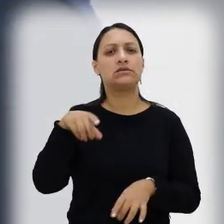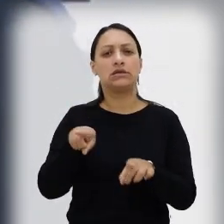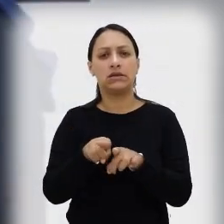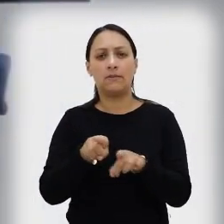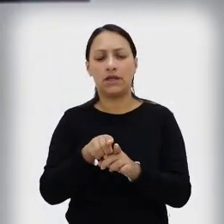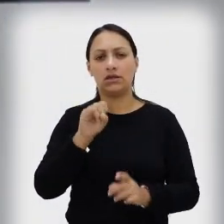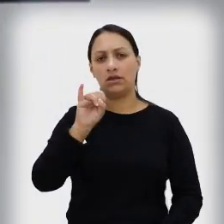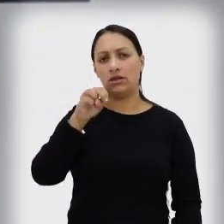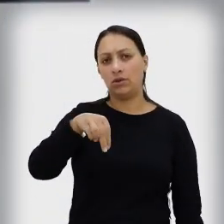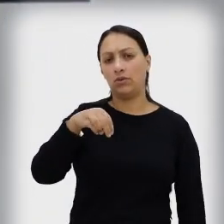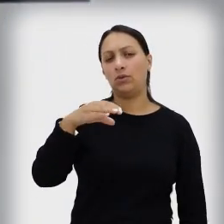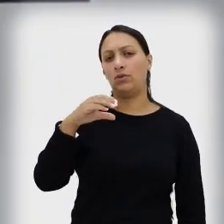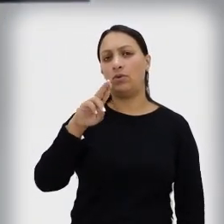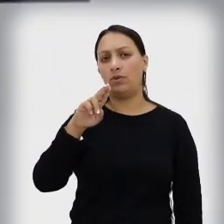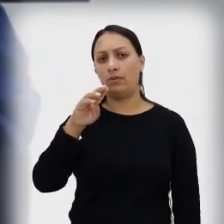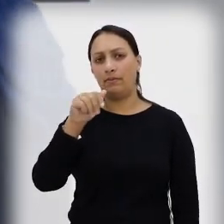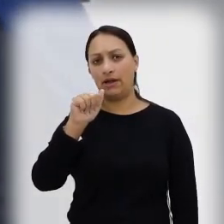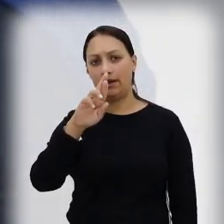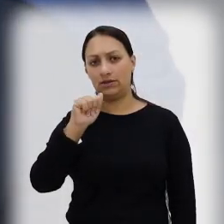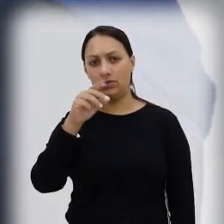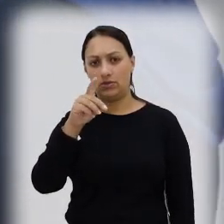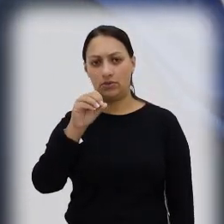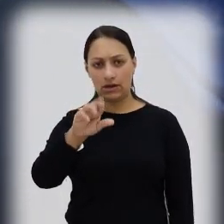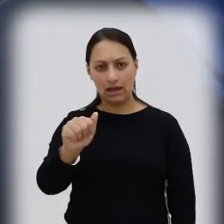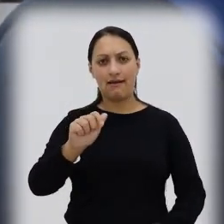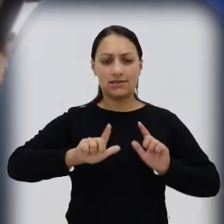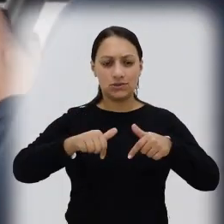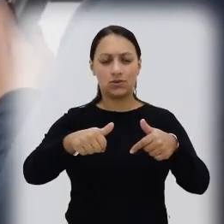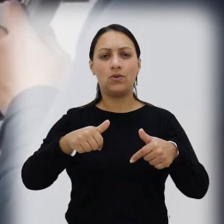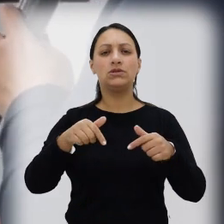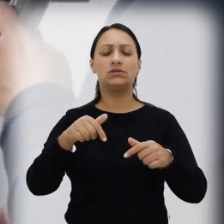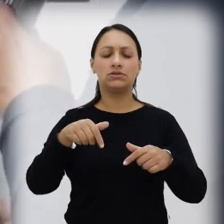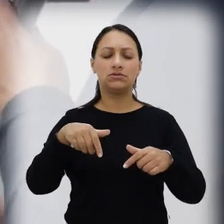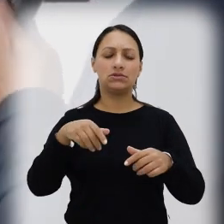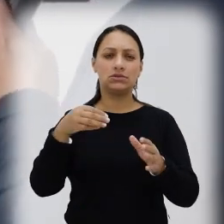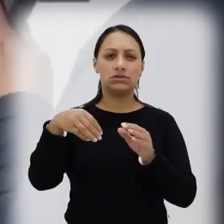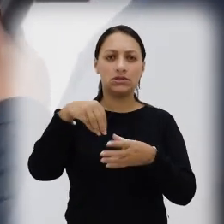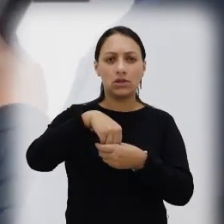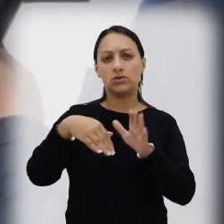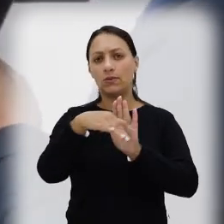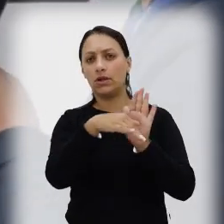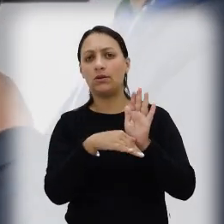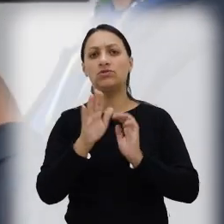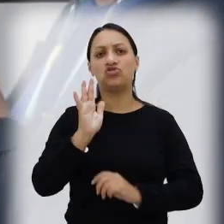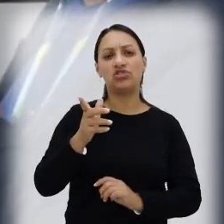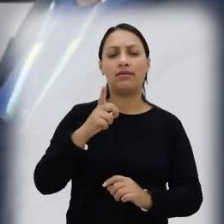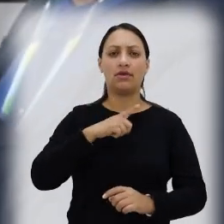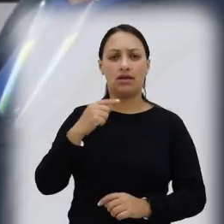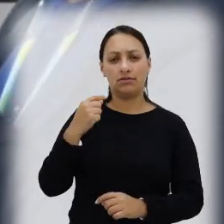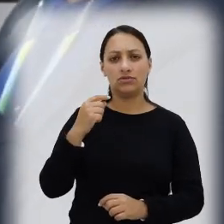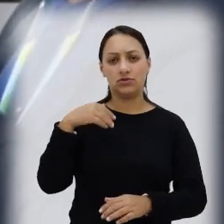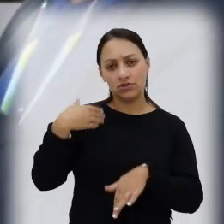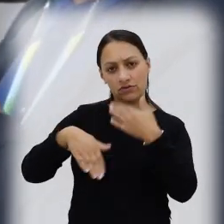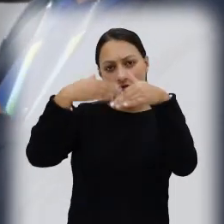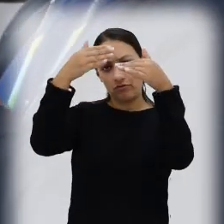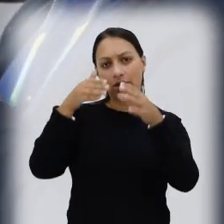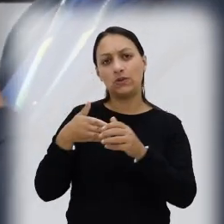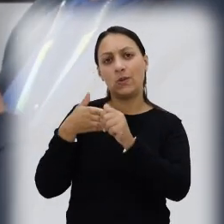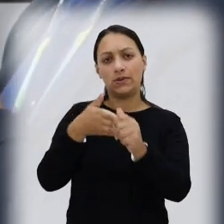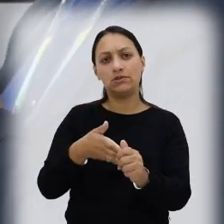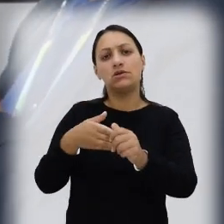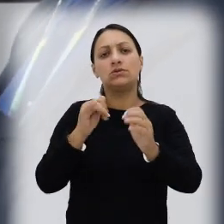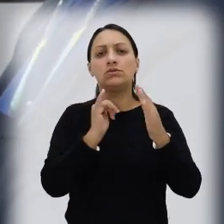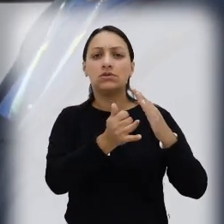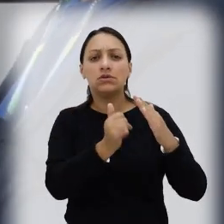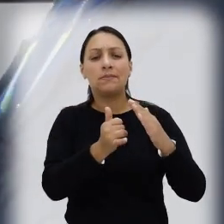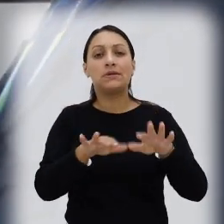Fevale, ações, né, dentro dos programas que a gente tem voltados ao desenvolvimento e orientação das startups. E dali a